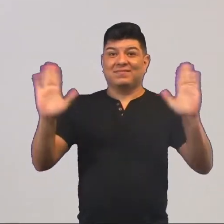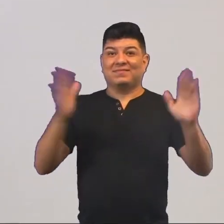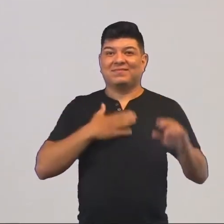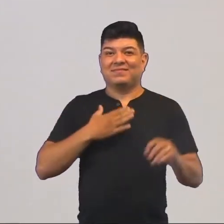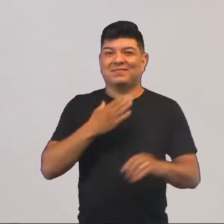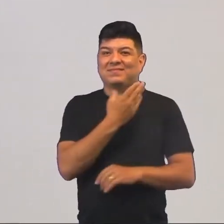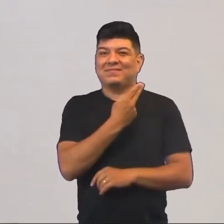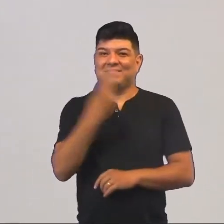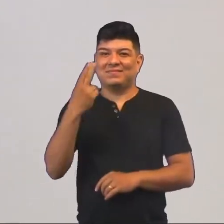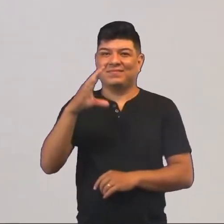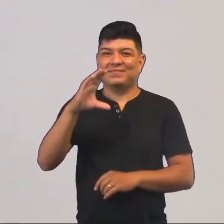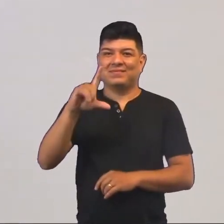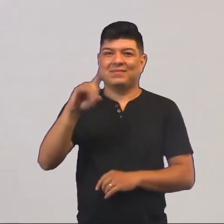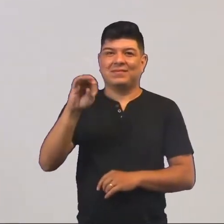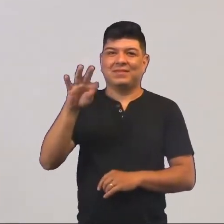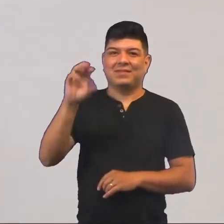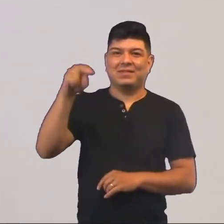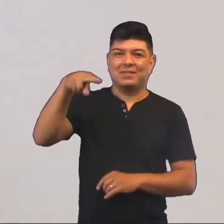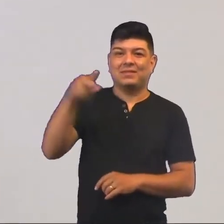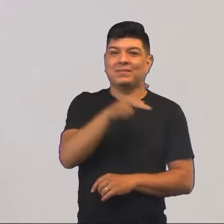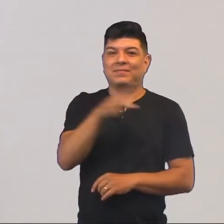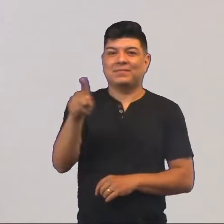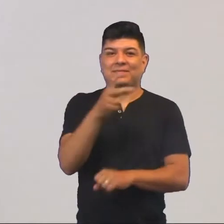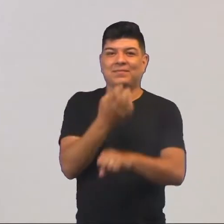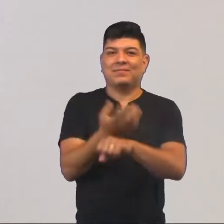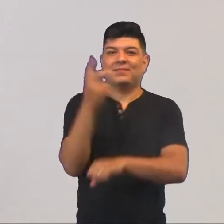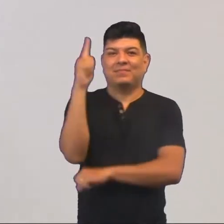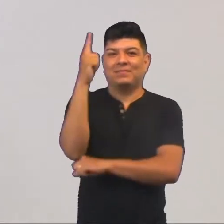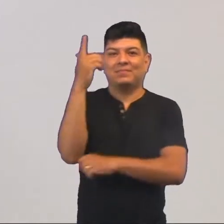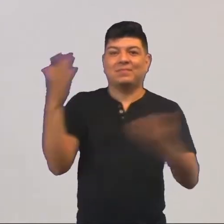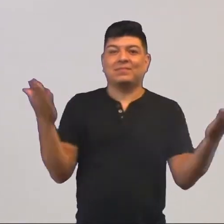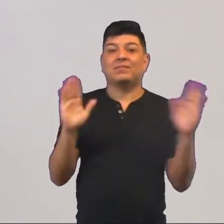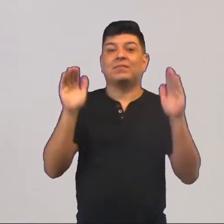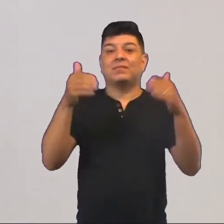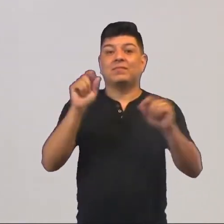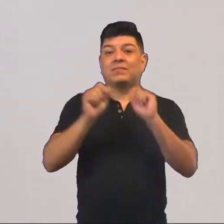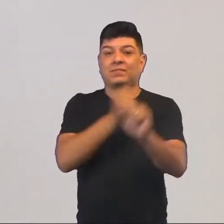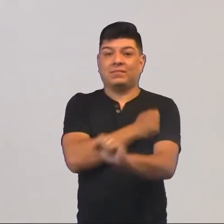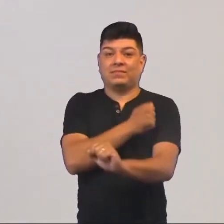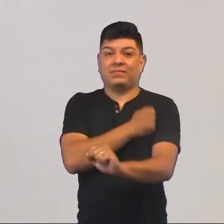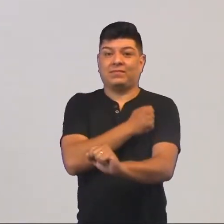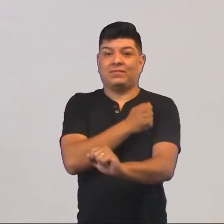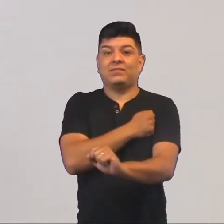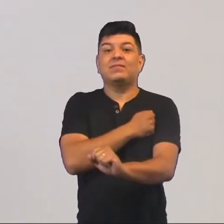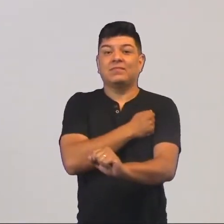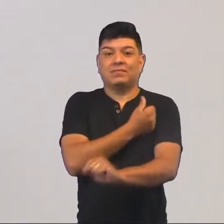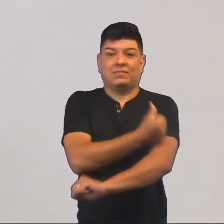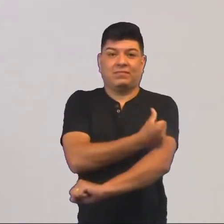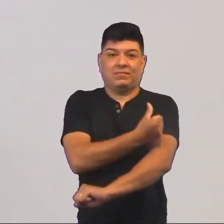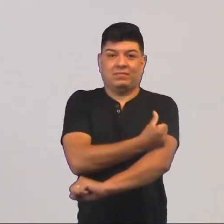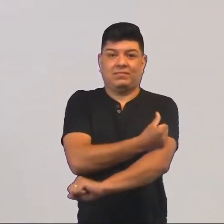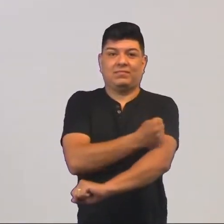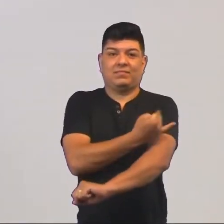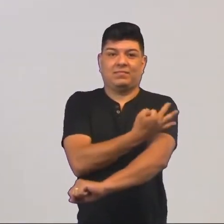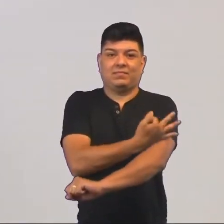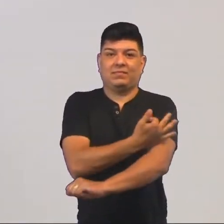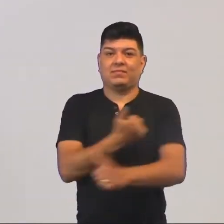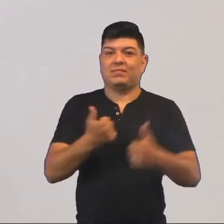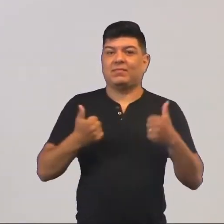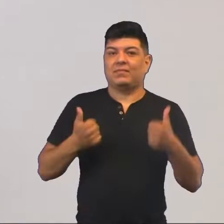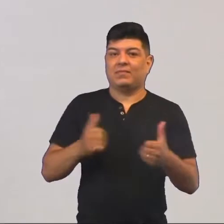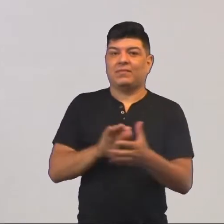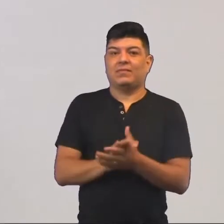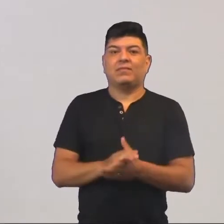Olá, meu nome é Cleilton Amaral, professor de Geografia, e o nosso estudo é voltado para os alunos do sexto ano do ensino